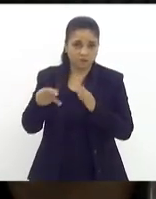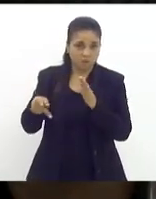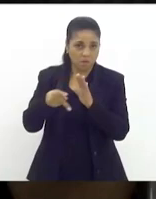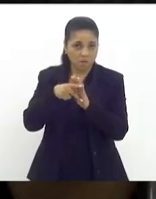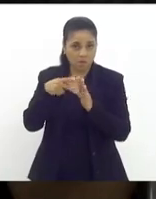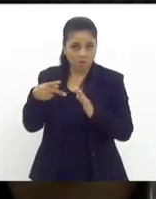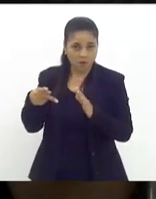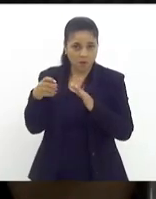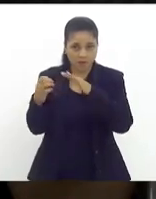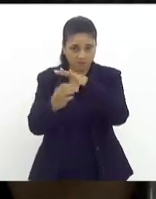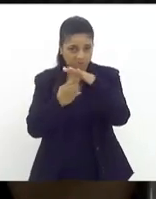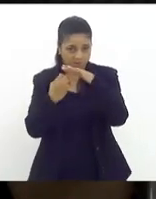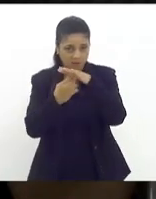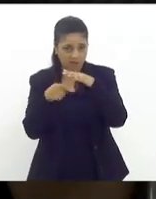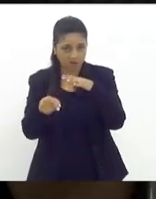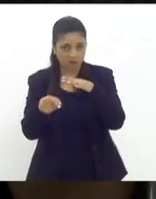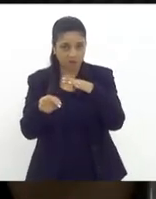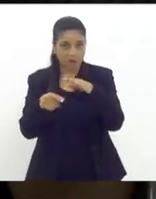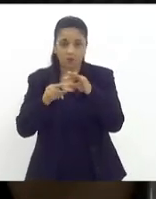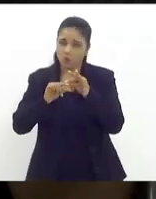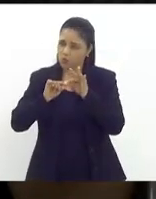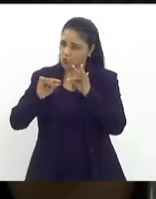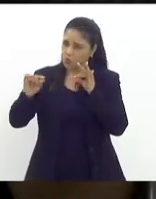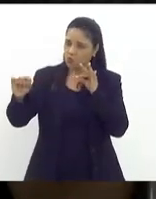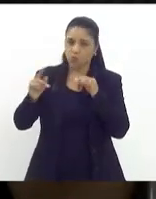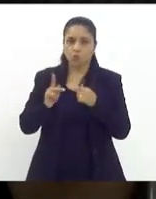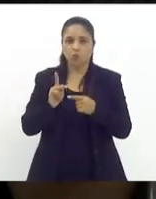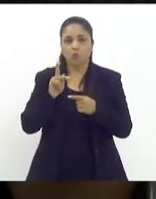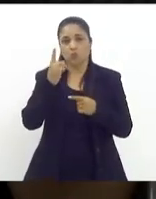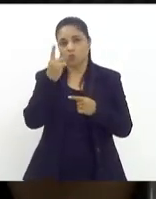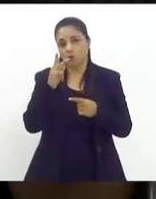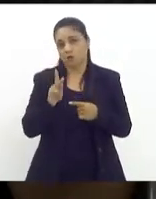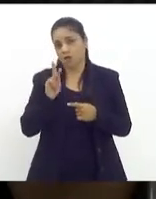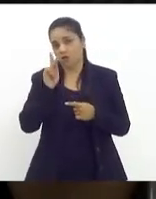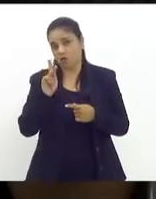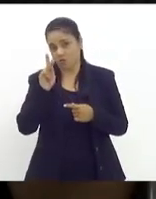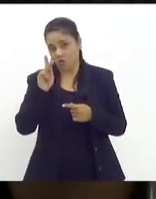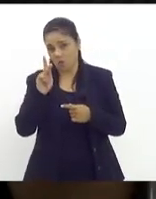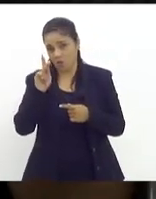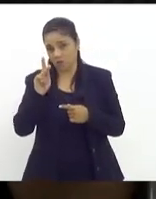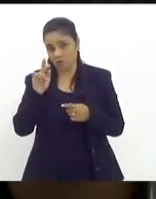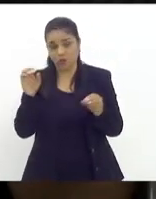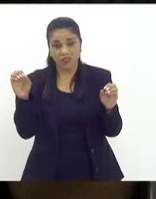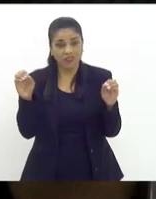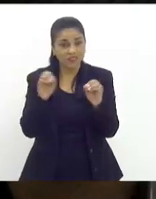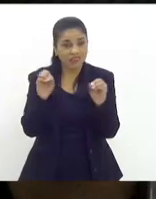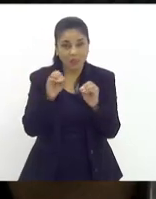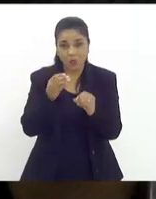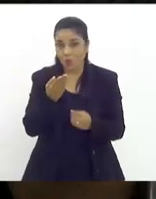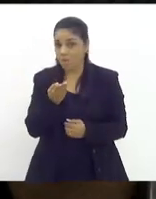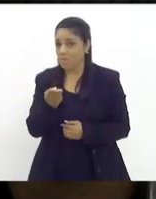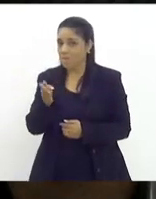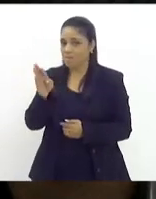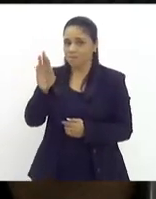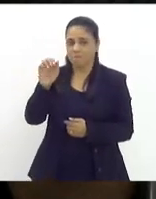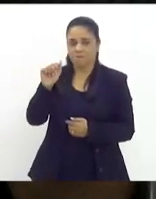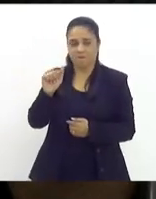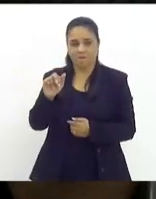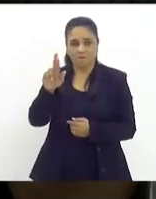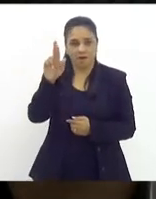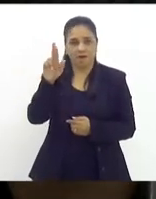num raio, sei lá, de 1 quilômetro ao longo do estádio, nenhum botequim, nenhum bar podia vender